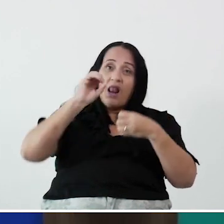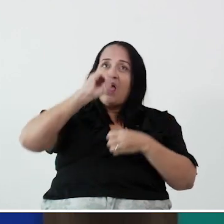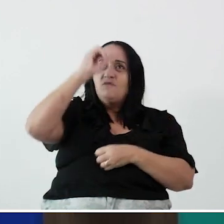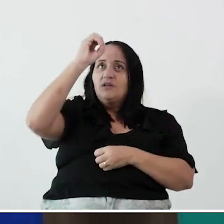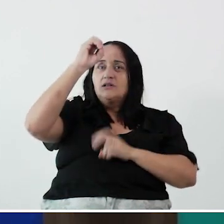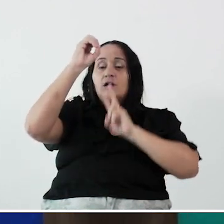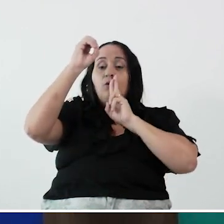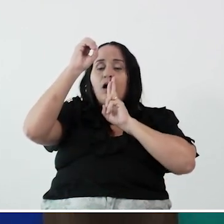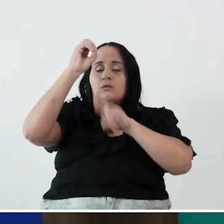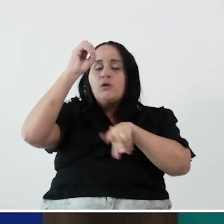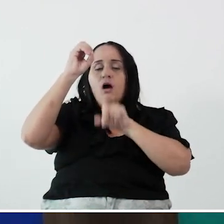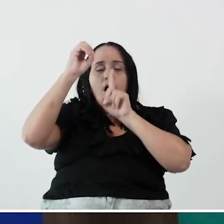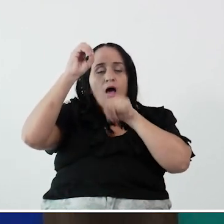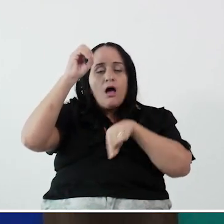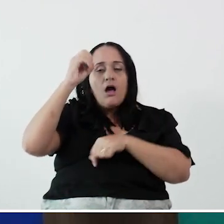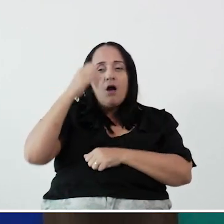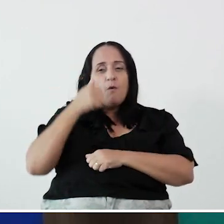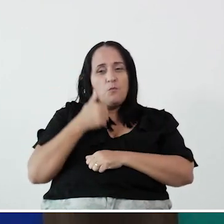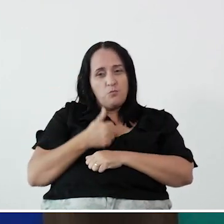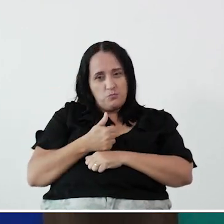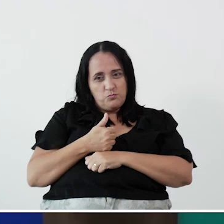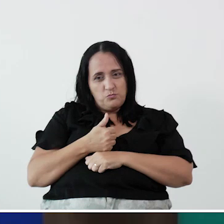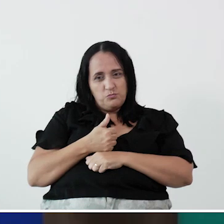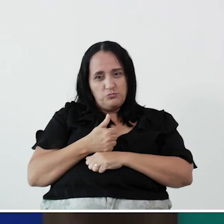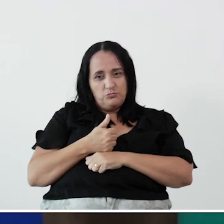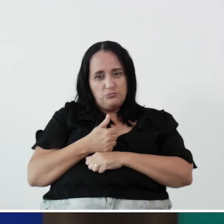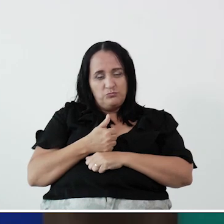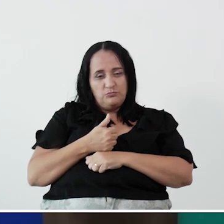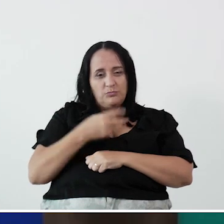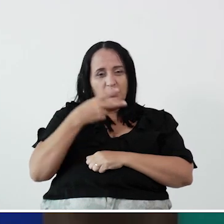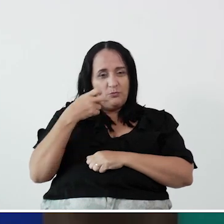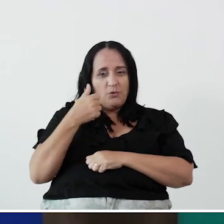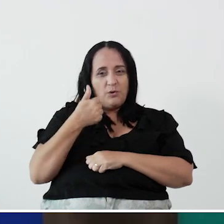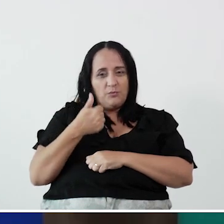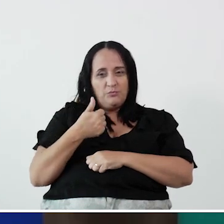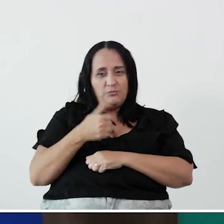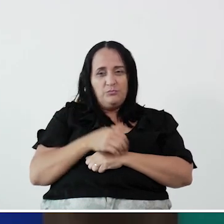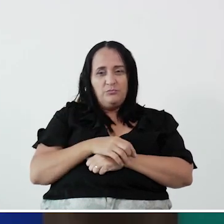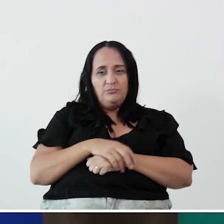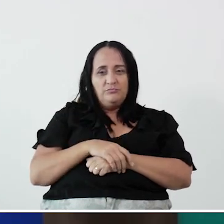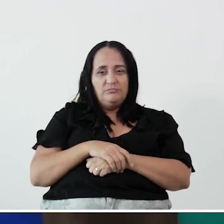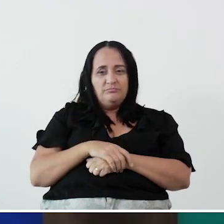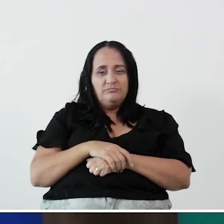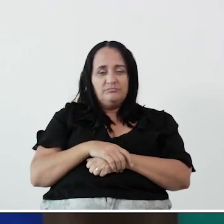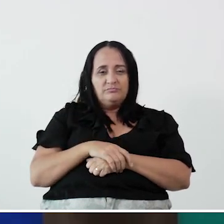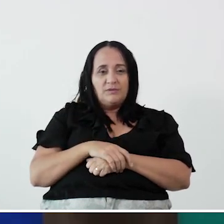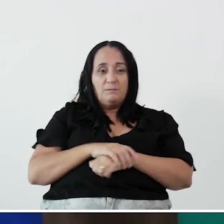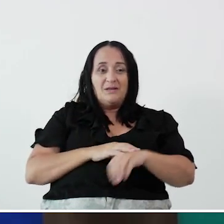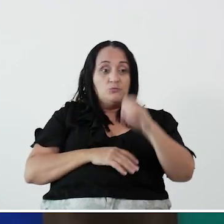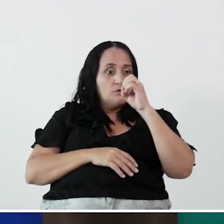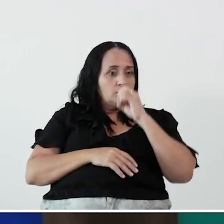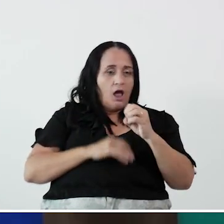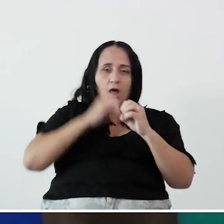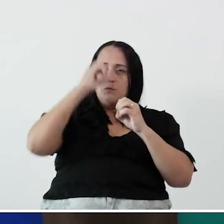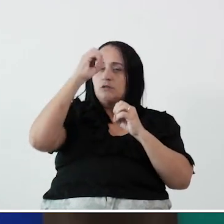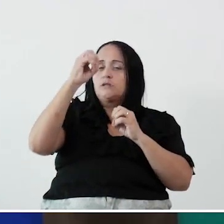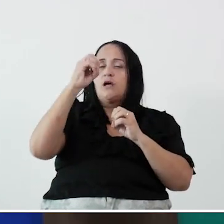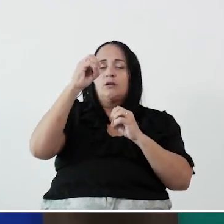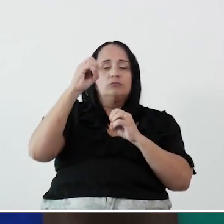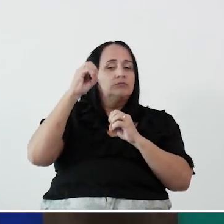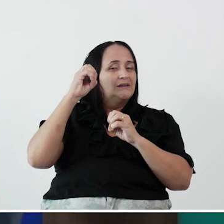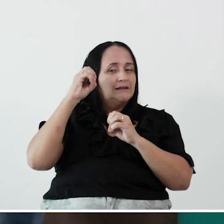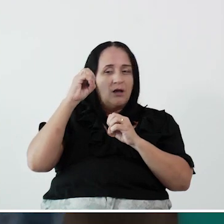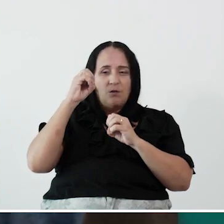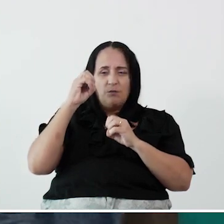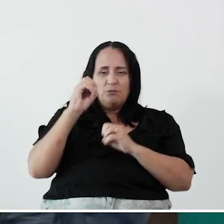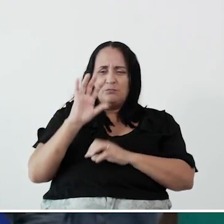dizer? Todo número elevado a zero é igual a 1, menos o próprio zero. Como